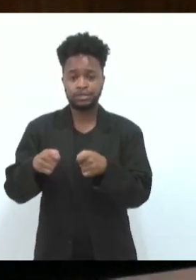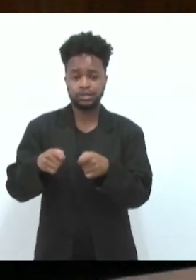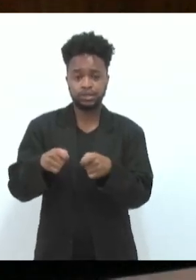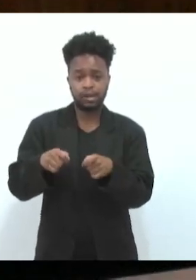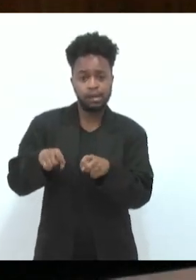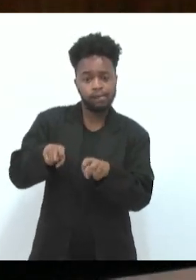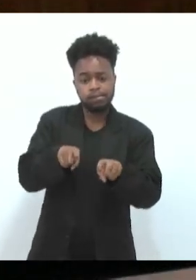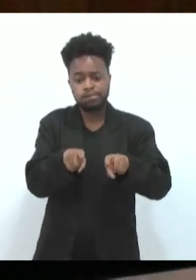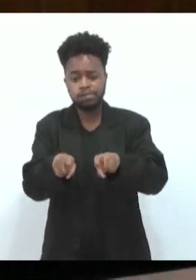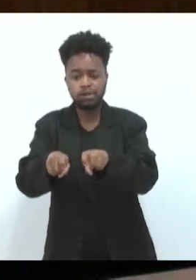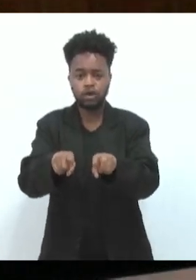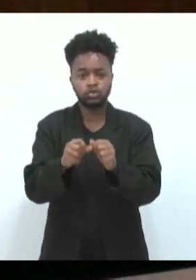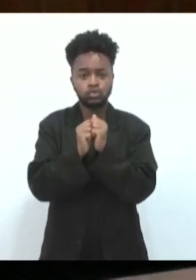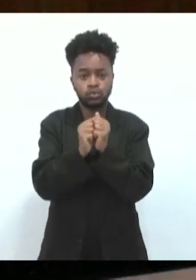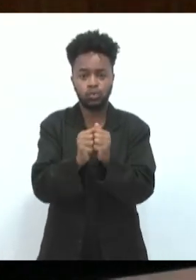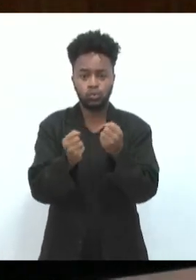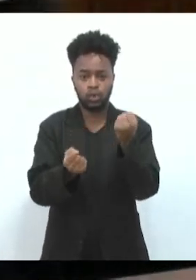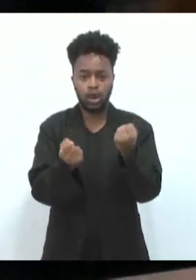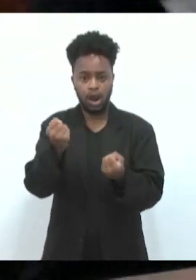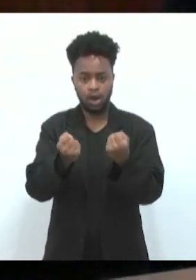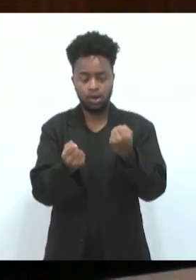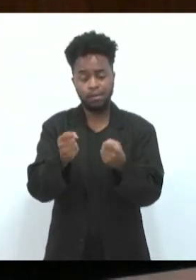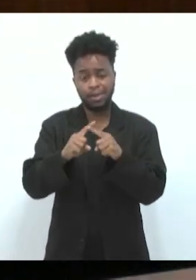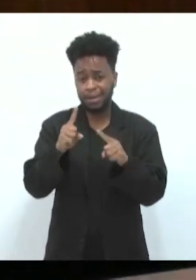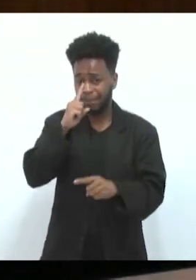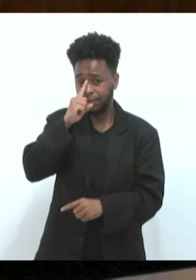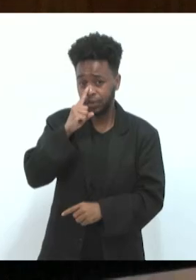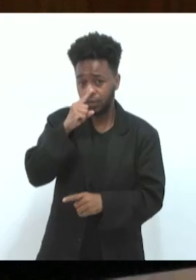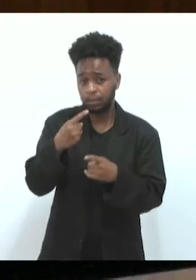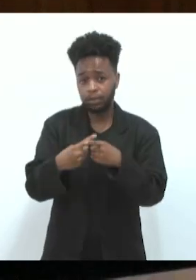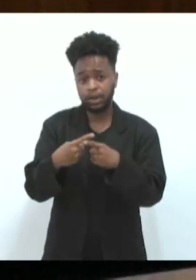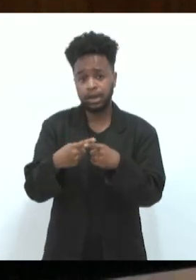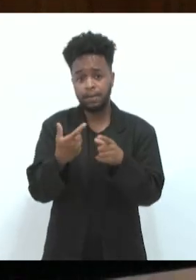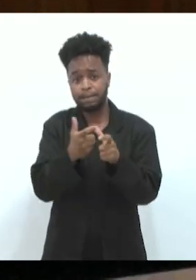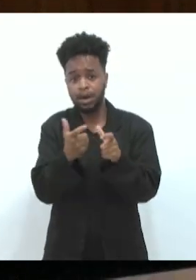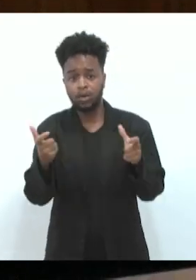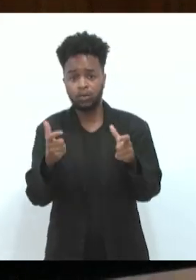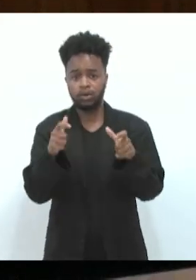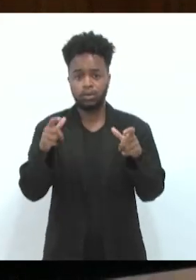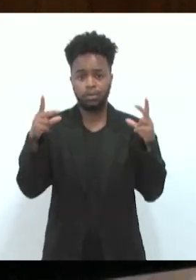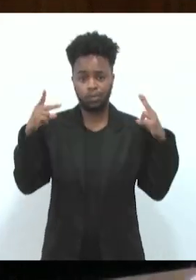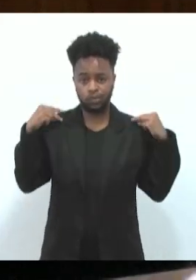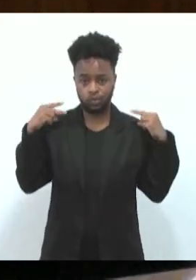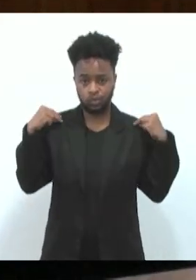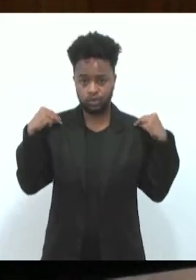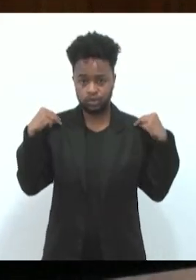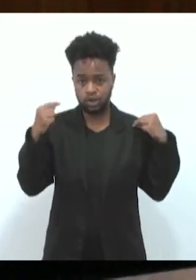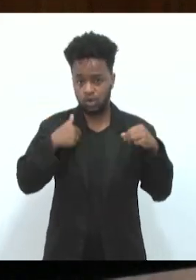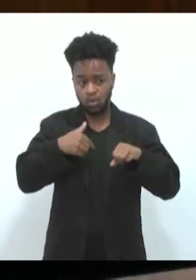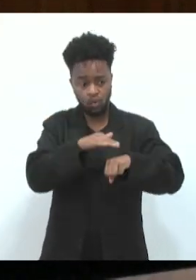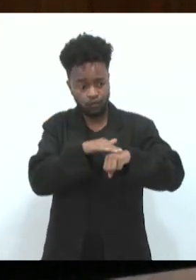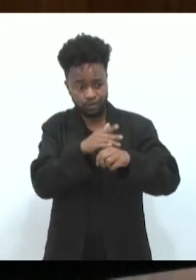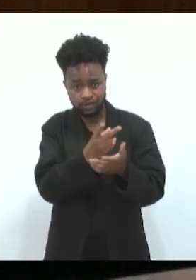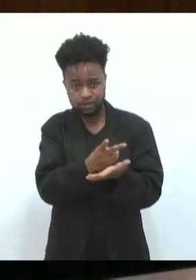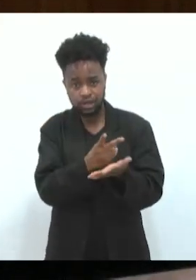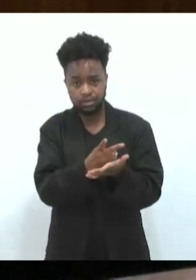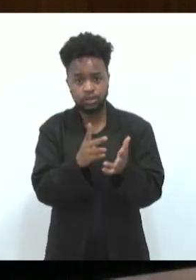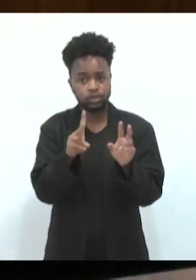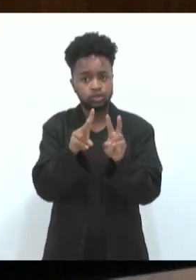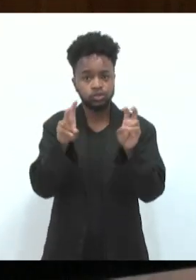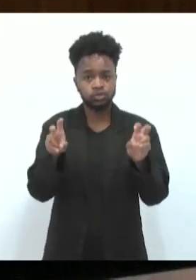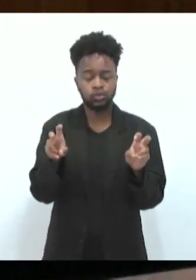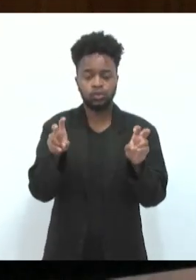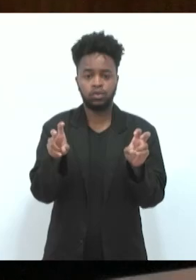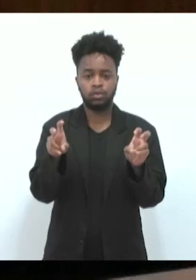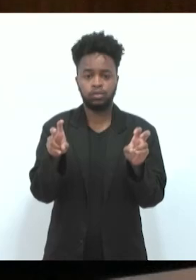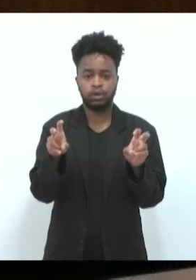carros, o que é muito perigoso, porque a maioria dos motoristas, deputado, que eu converso sobre a